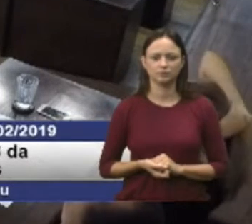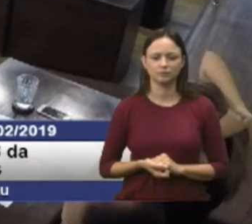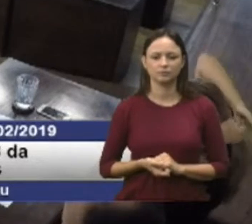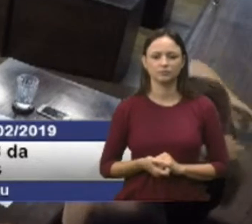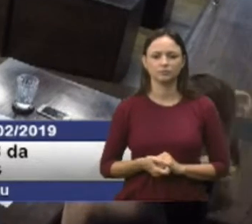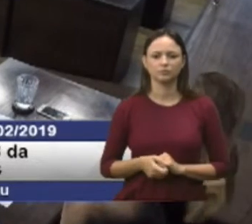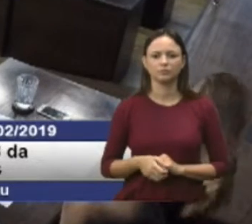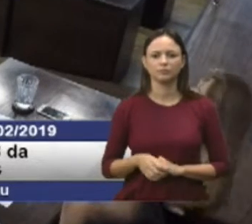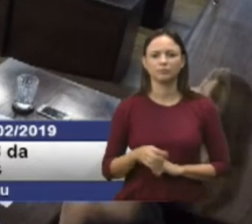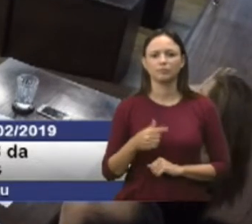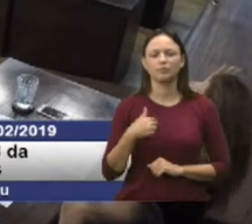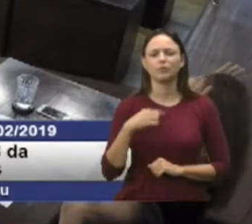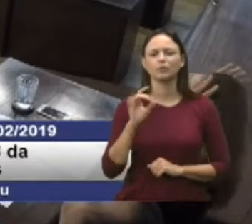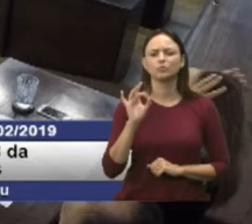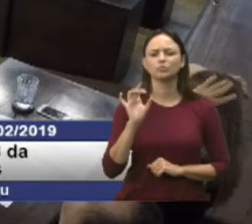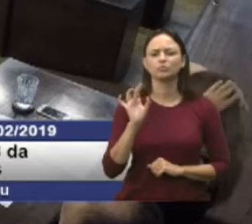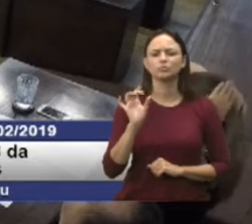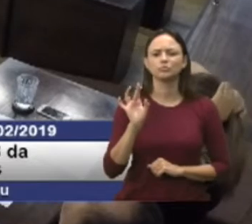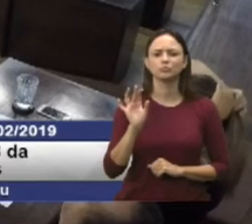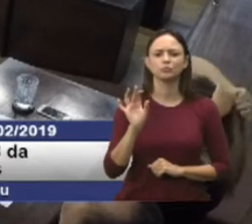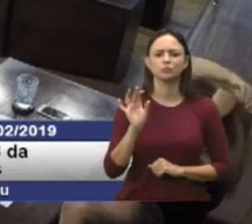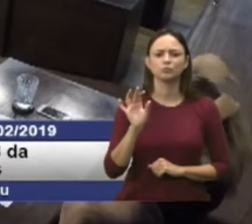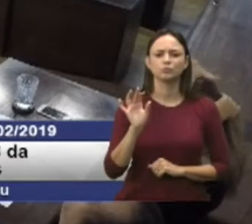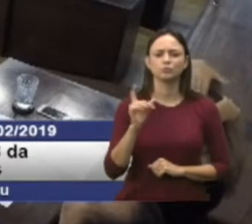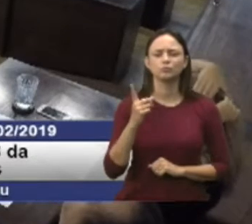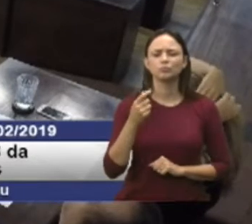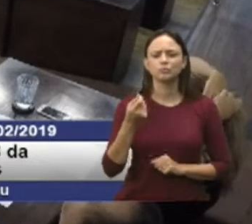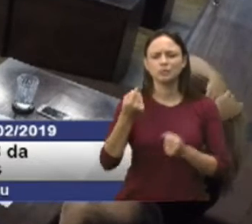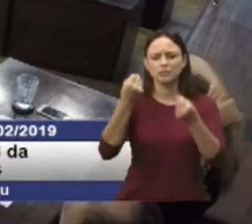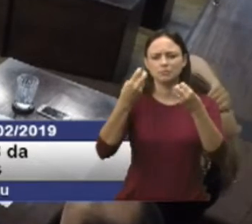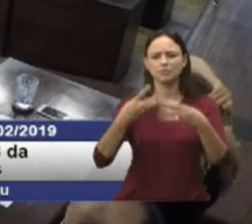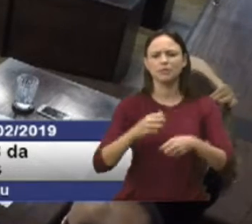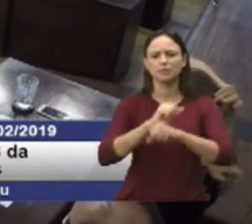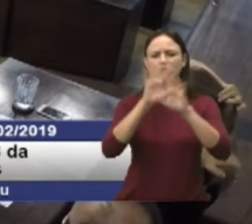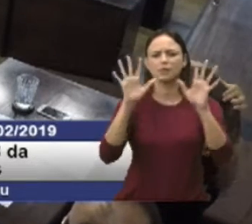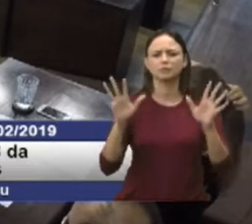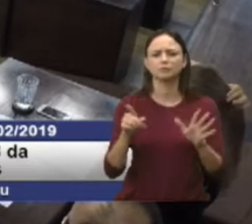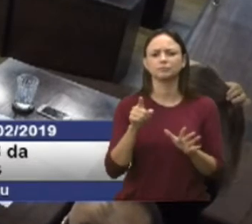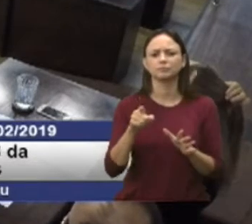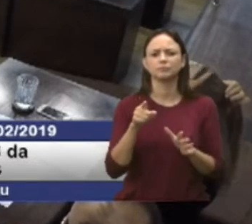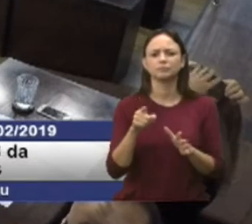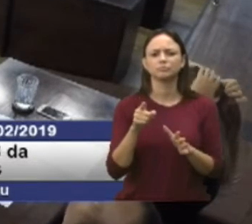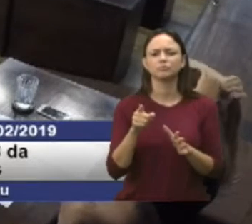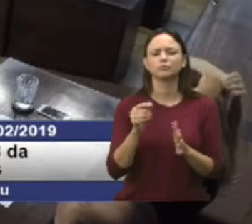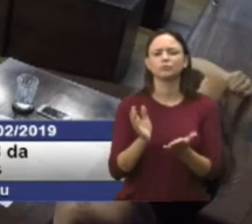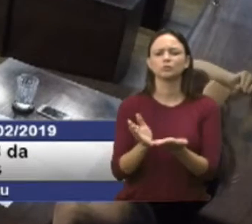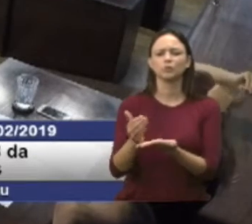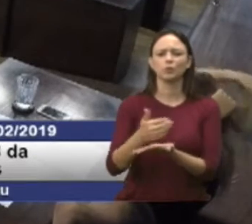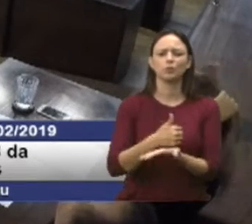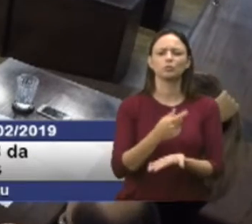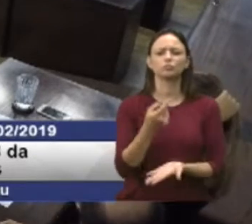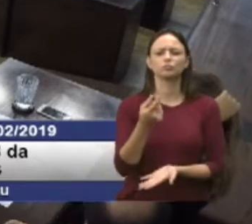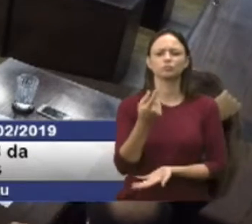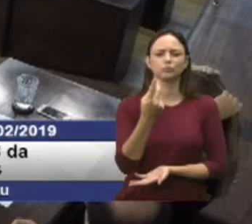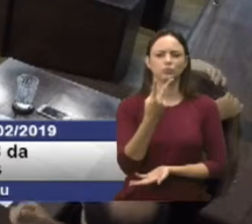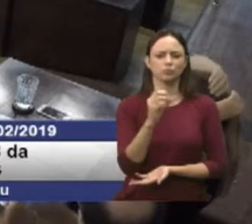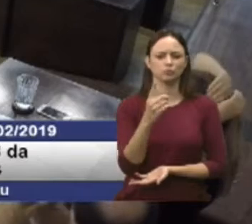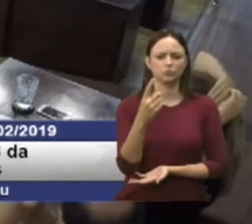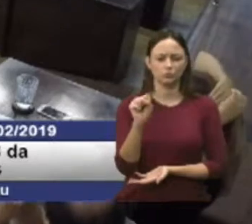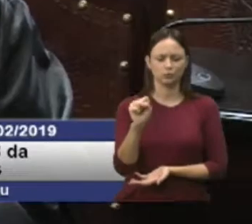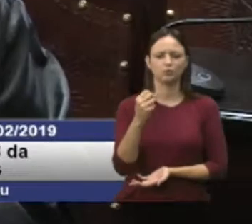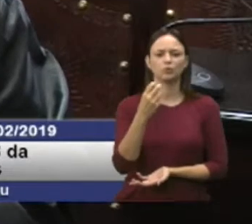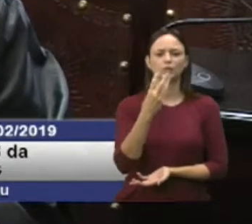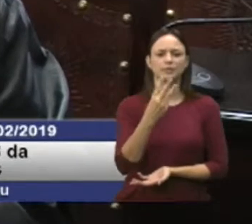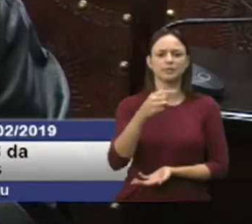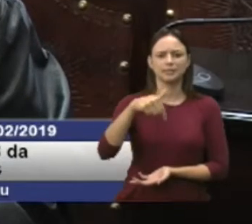Eu só queria fazer um esclarecimento. Na verdade, a arrecadação em 2018 total foi de